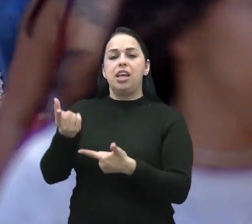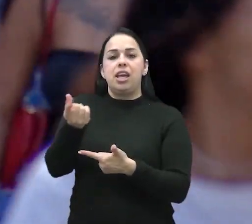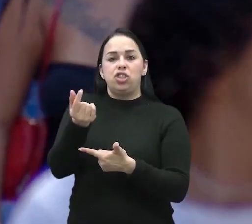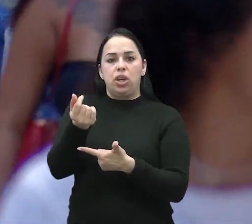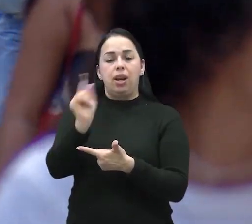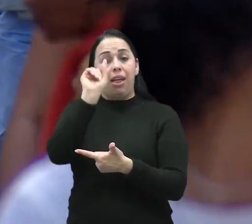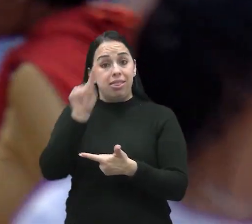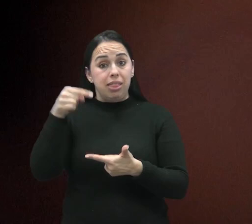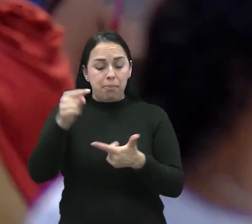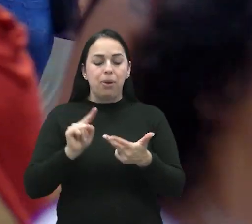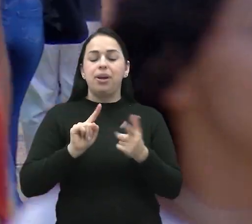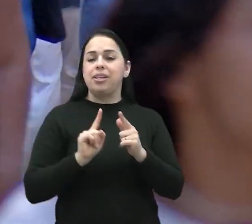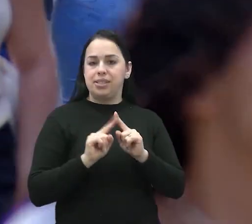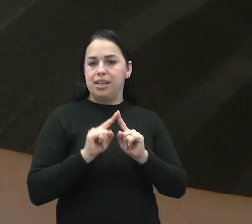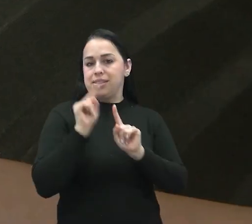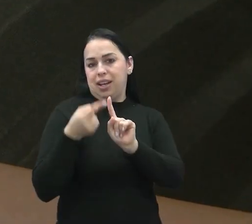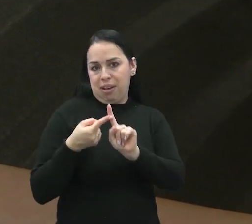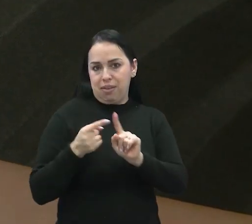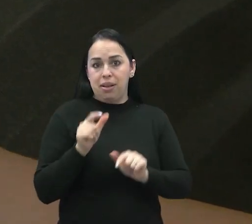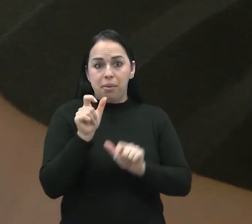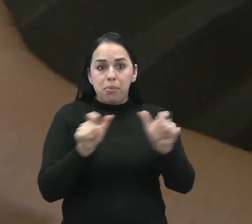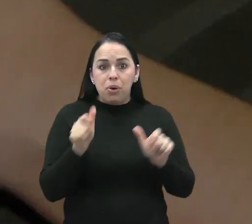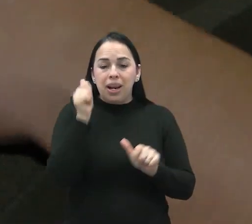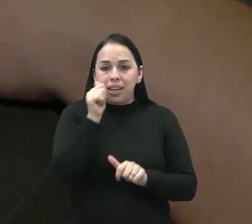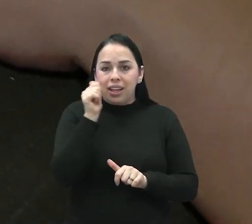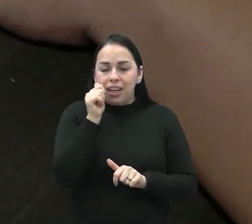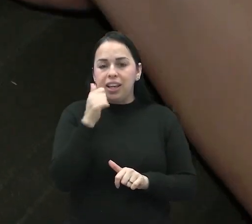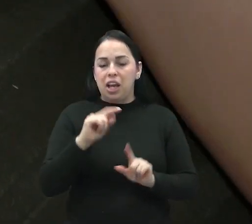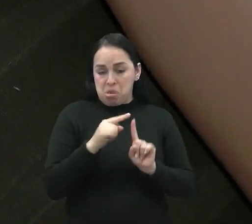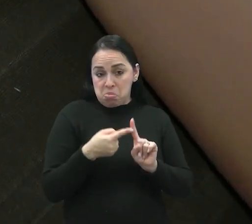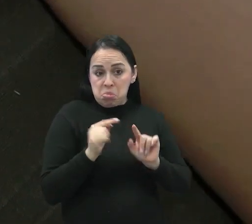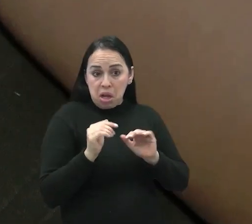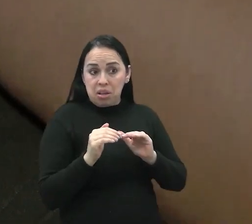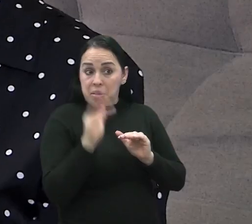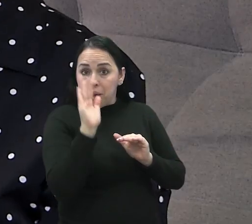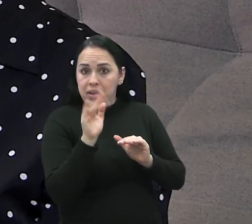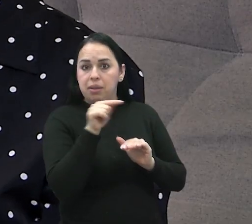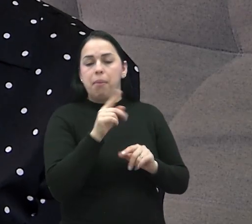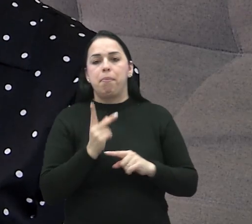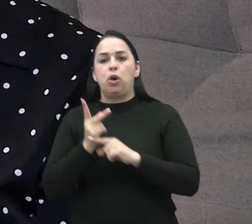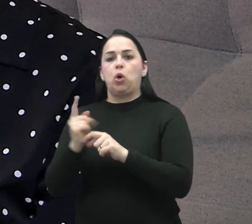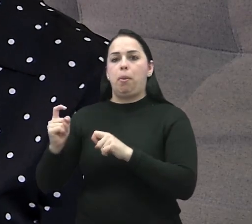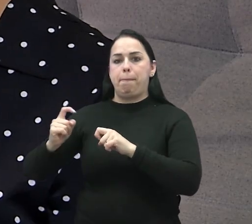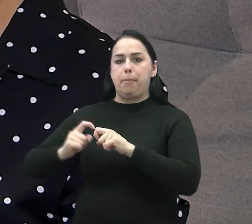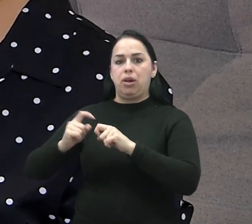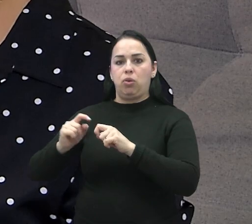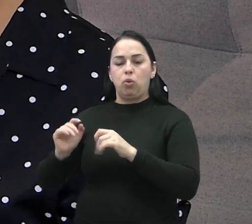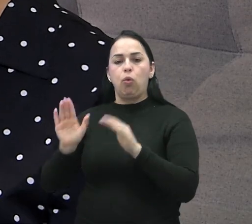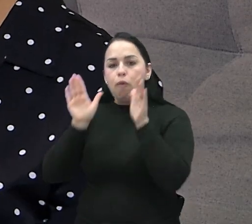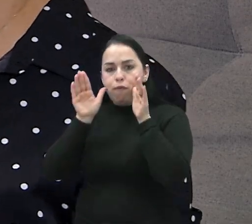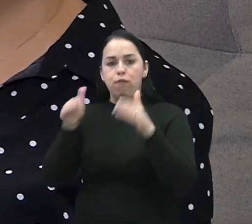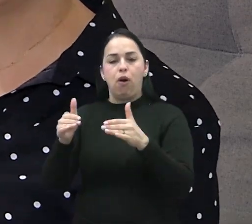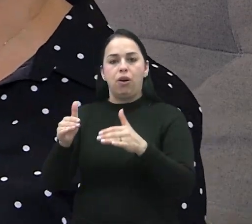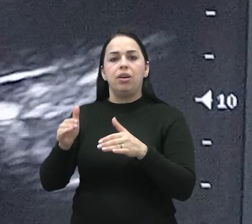e independência financeira. Para as mulheres que desejam engravidar mais tarde, a Aretha recomenda a busca por um